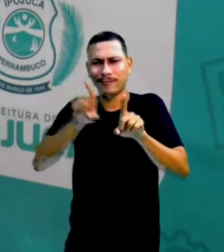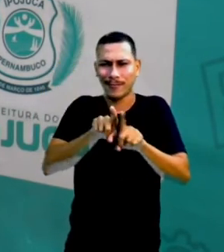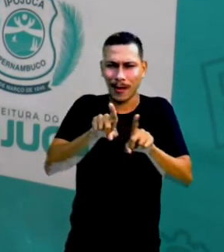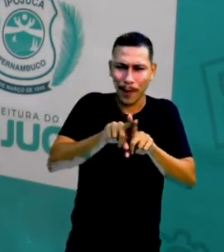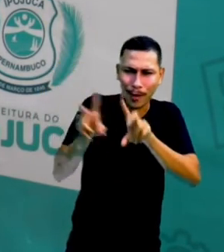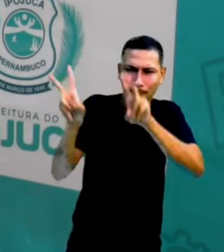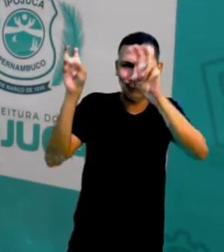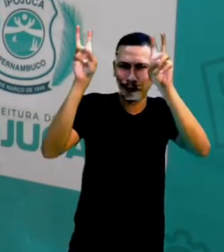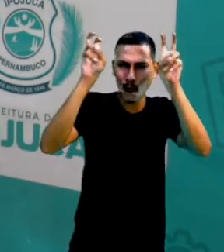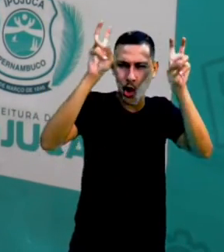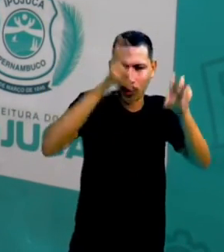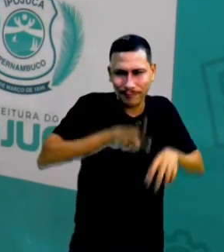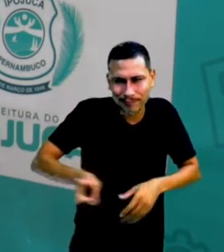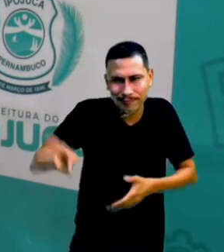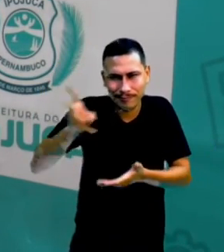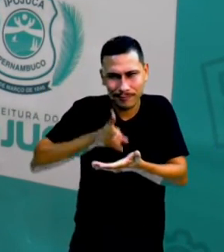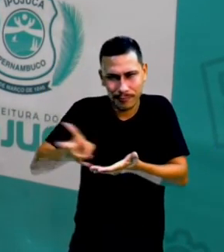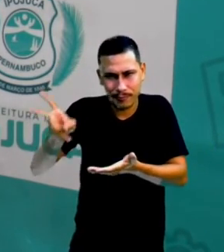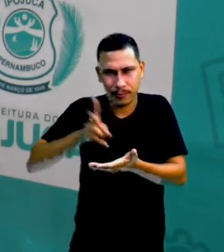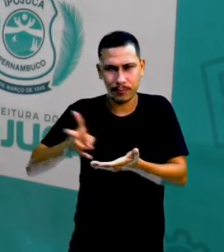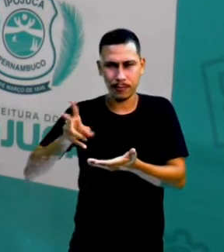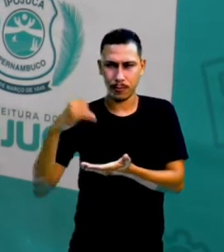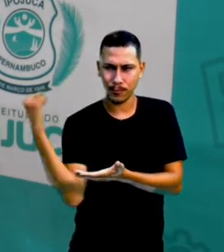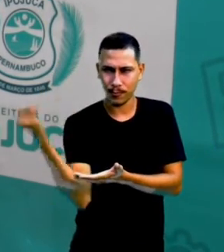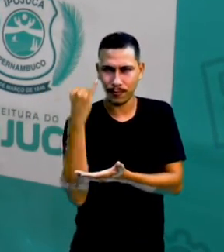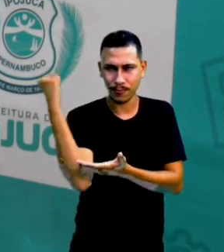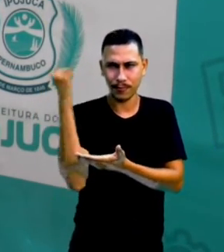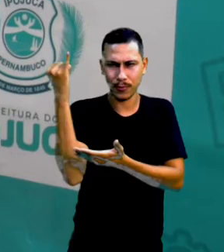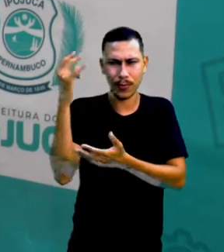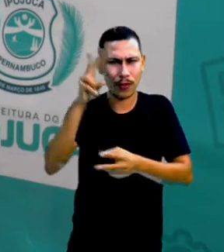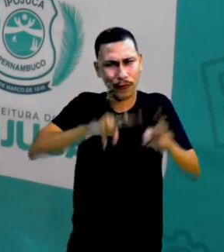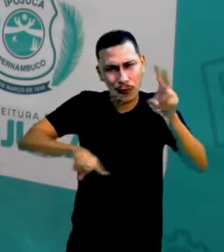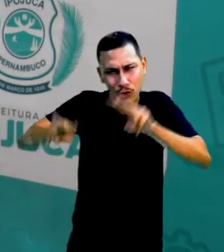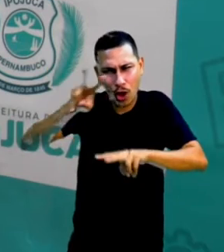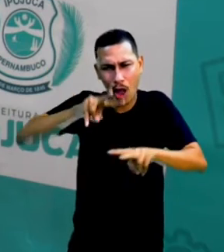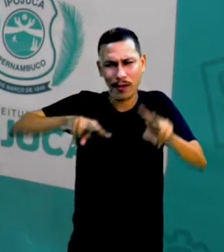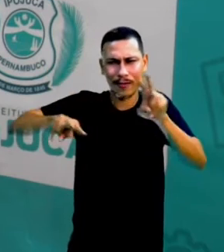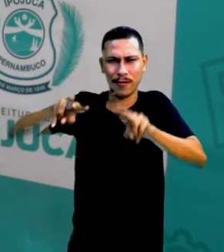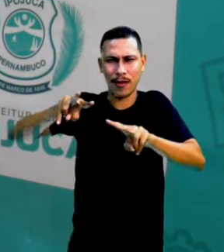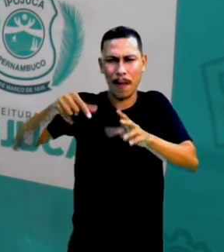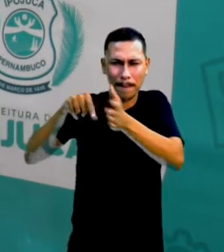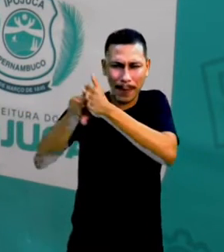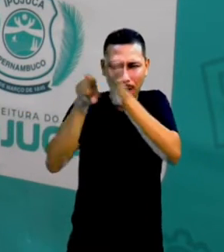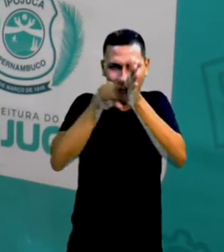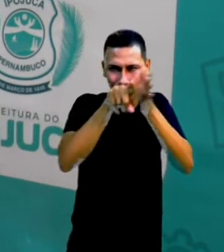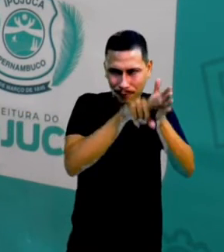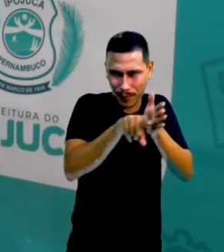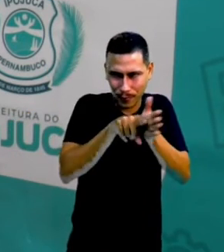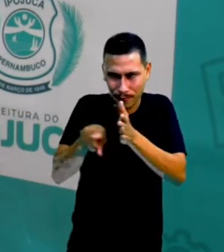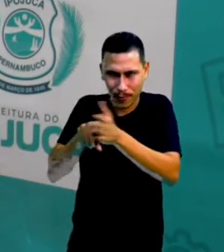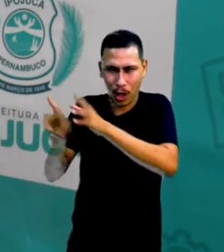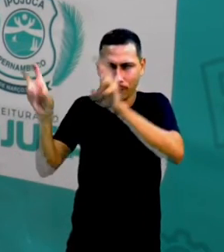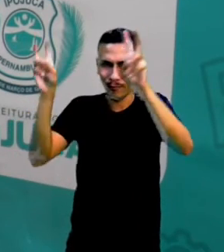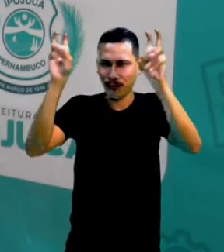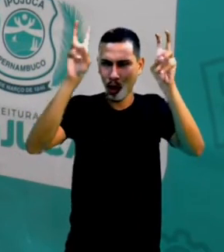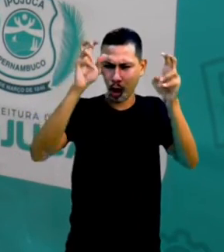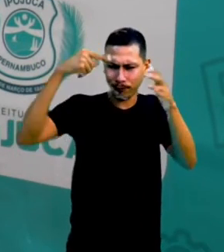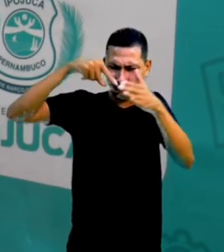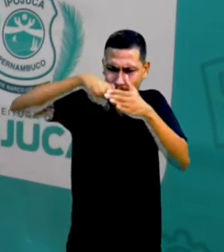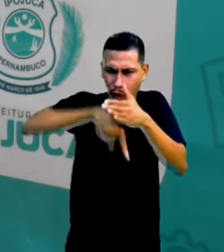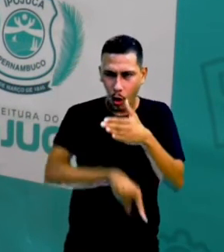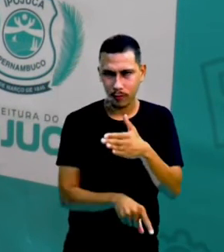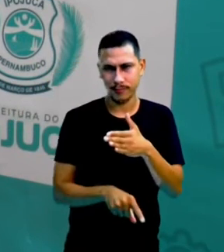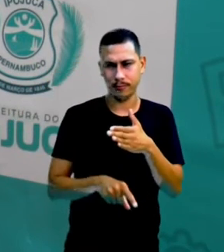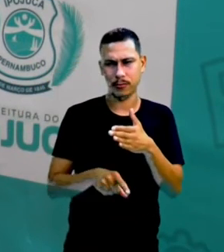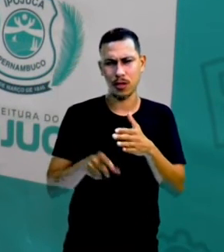continuar abordando essa temática. E é super importante que vocês aprofundem a pesquisa diante dessa temática. O que